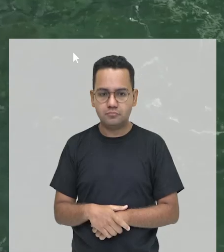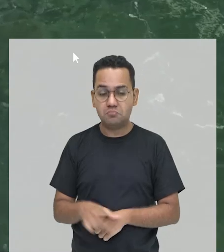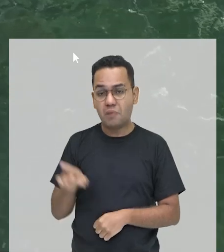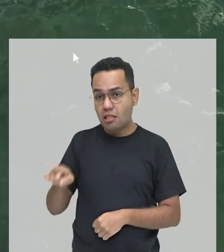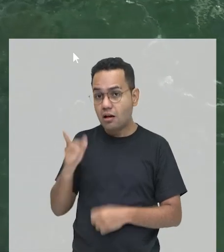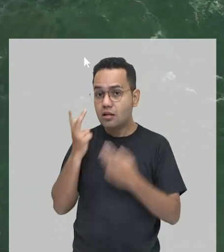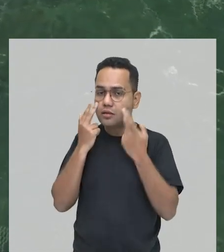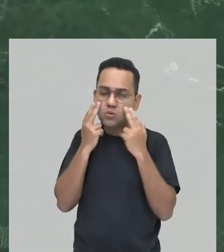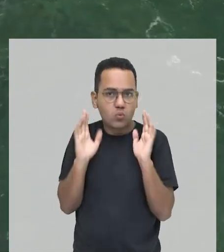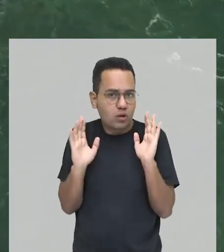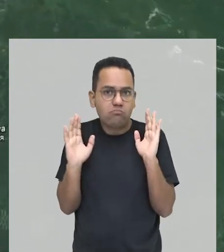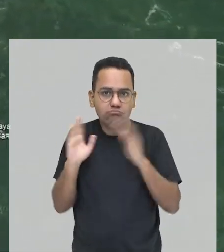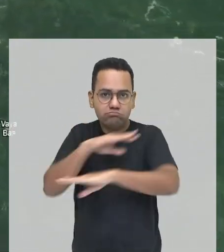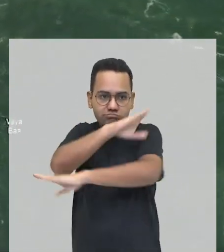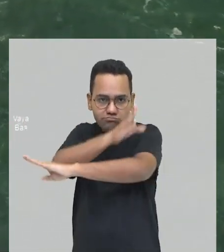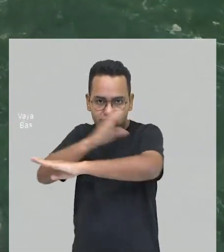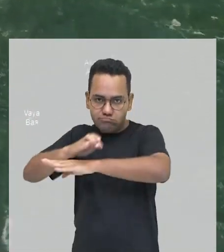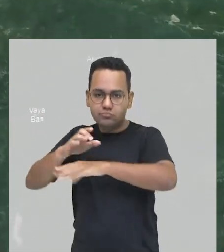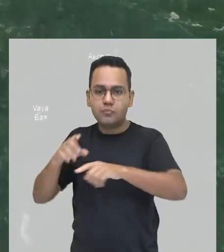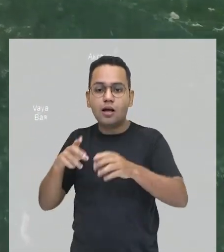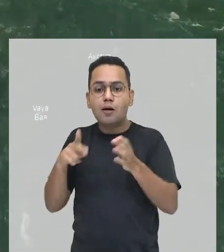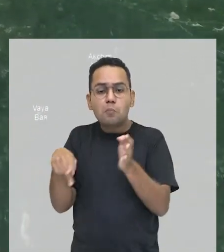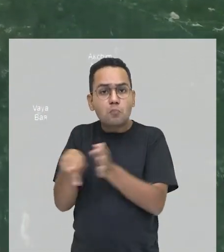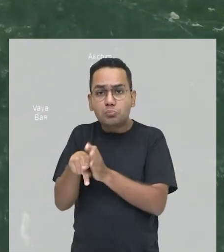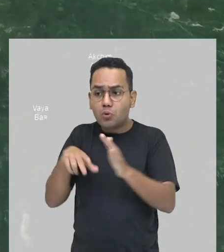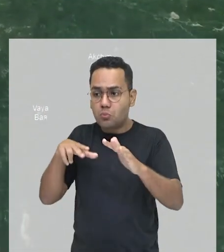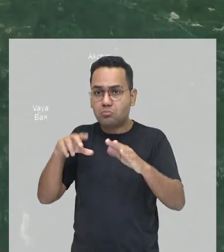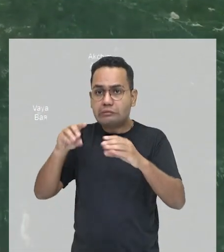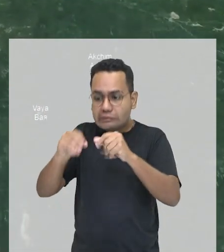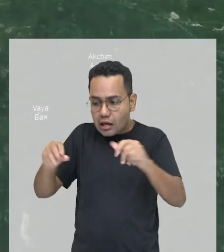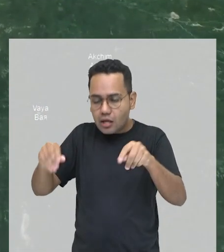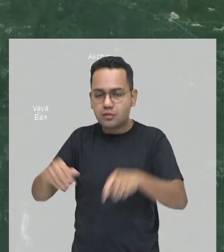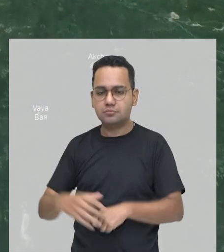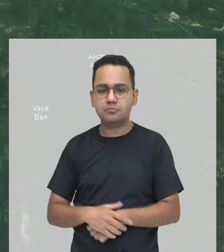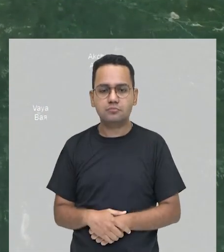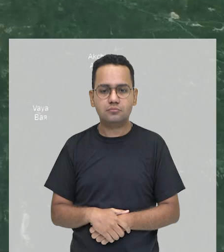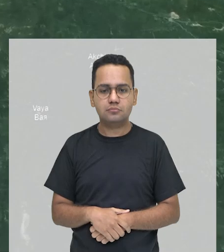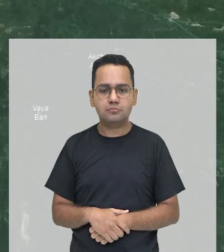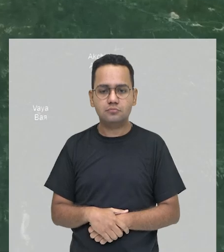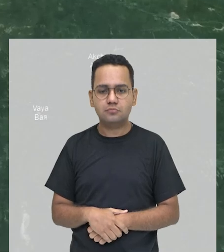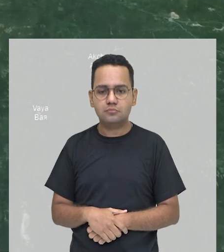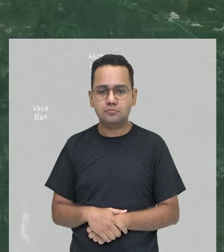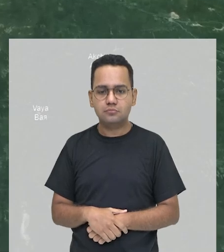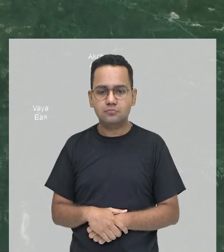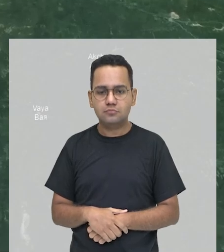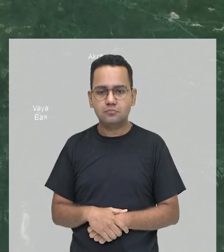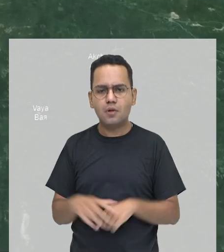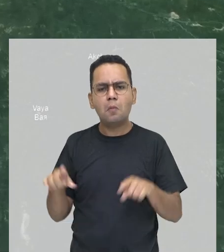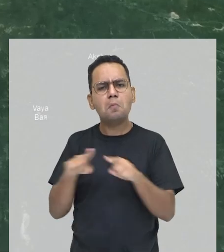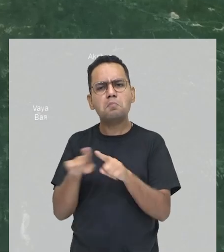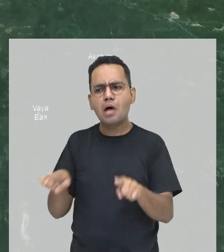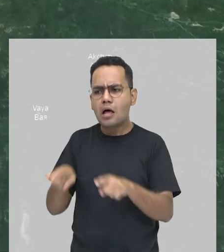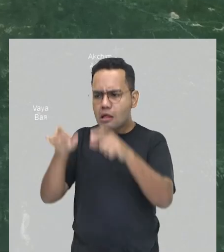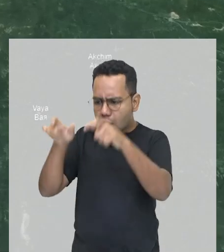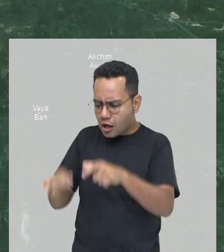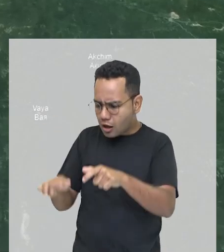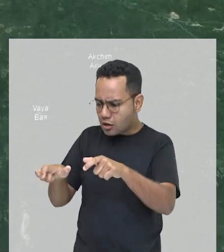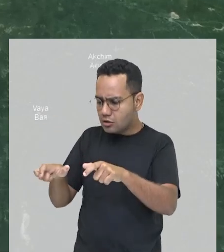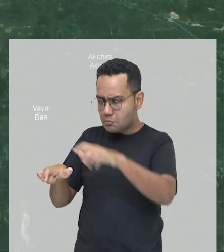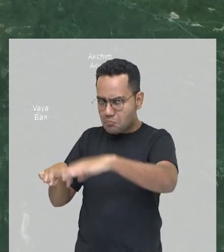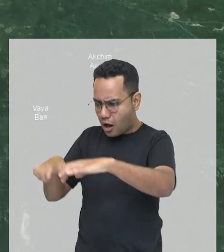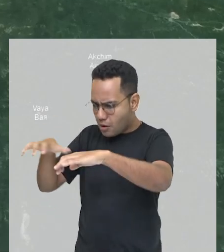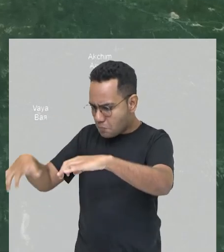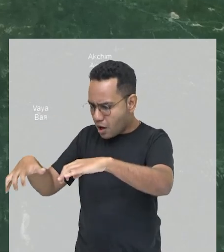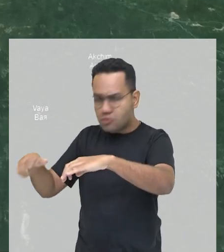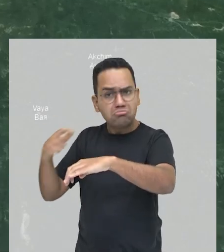são um contínuo terrestre e esse acidente geográfico aí, que não é marítimo, não é oceânico, ele marca